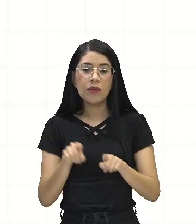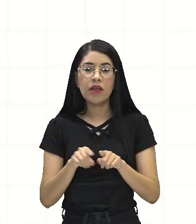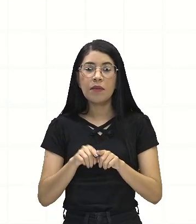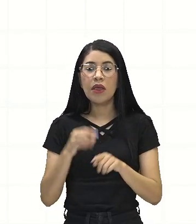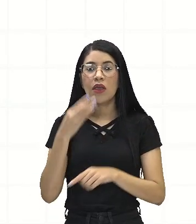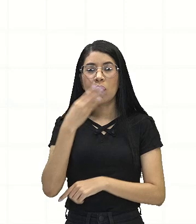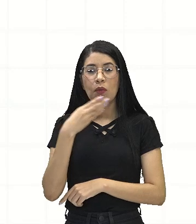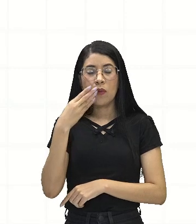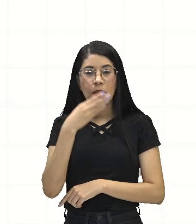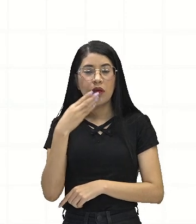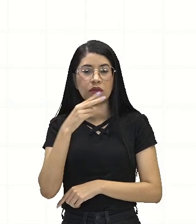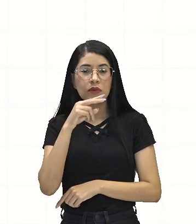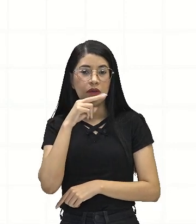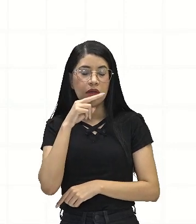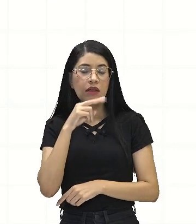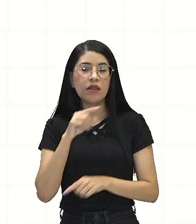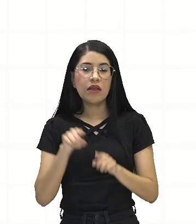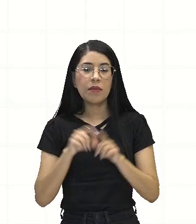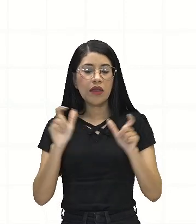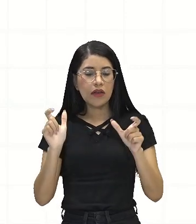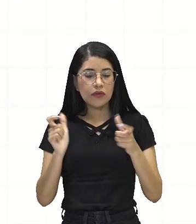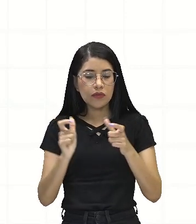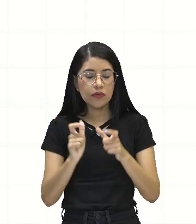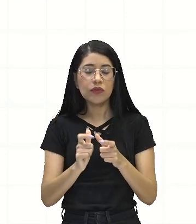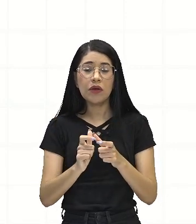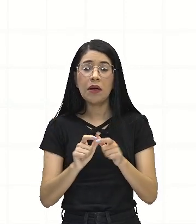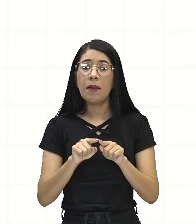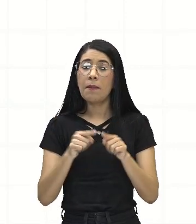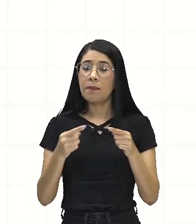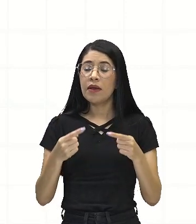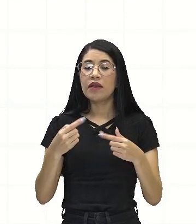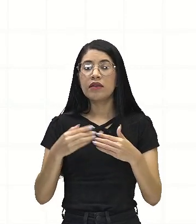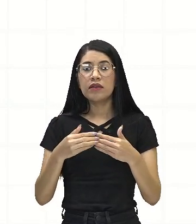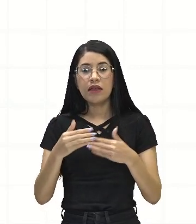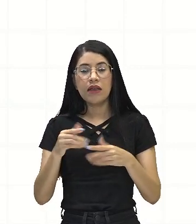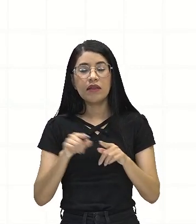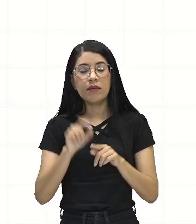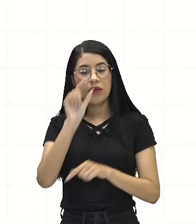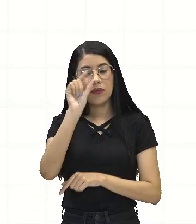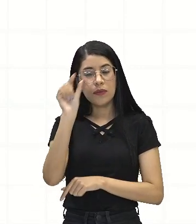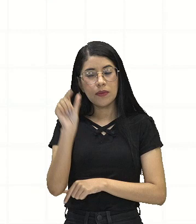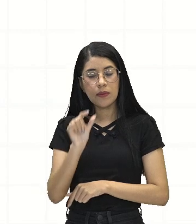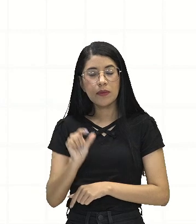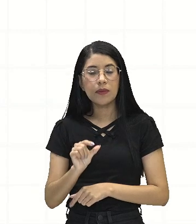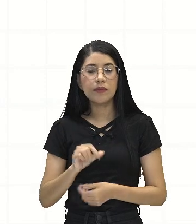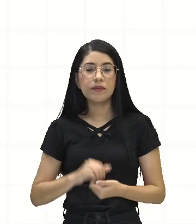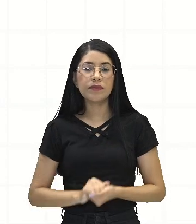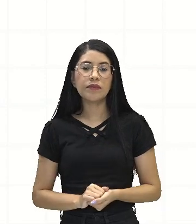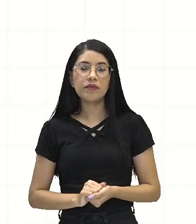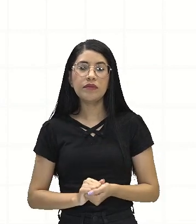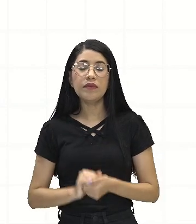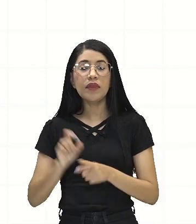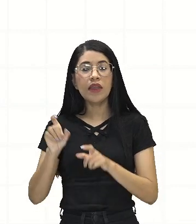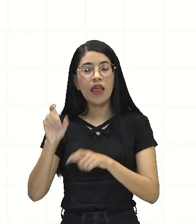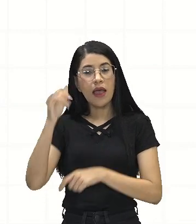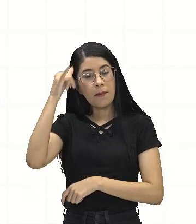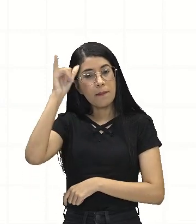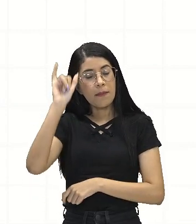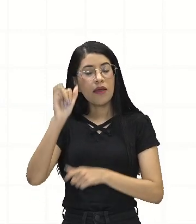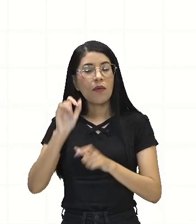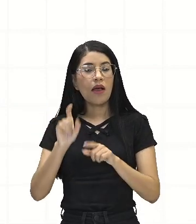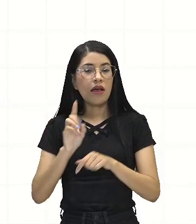atividades econômicas. E aí nós temos a economia do século XVIII, com as drogas do sertão, já ali as